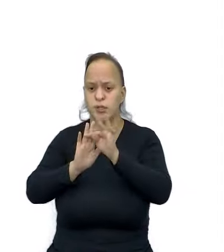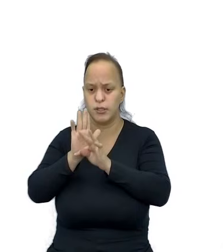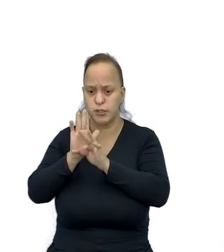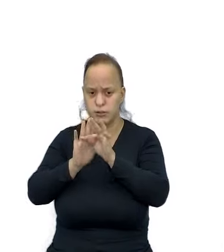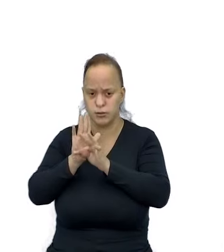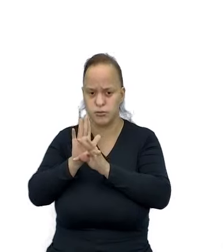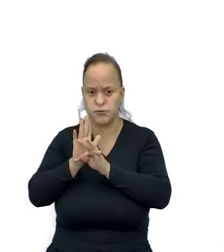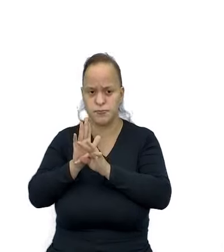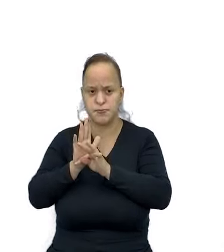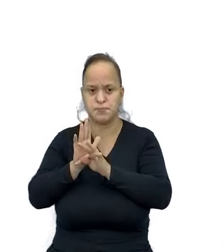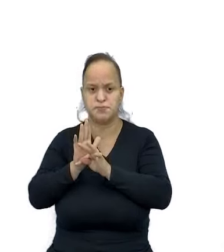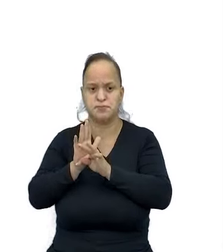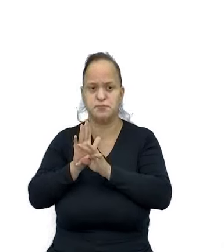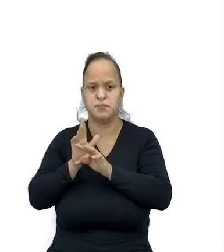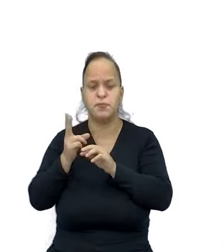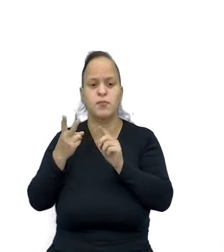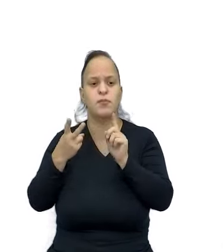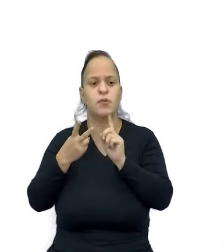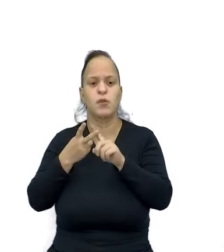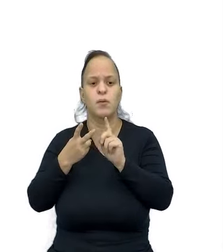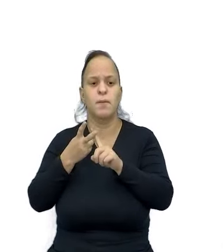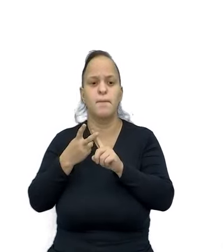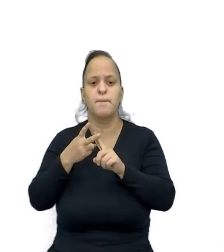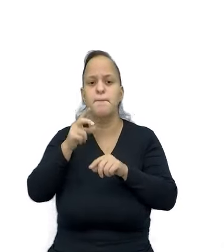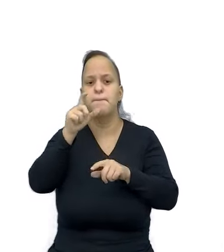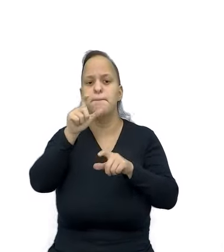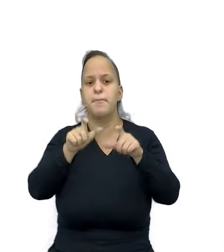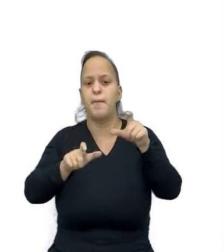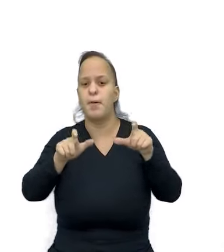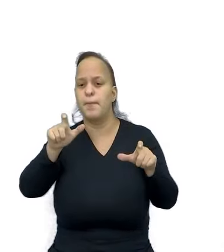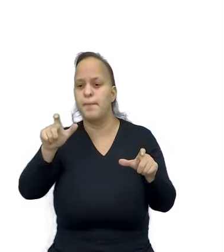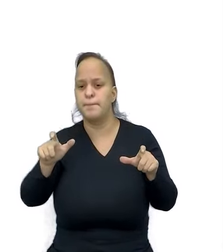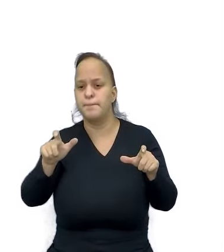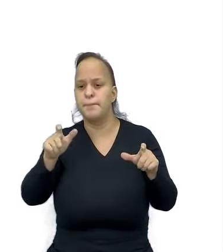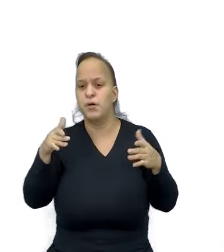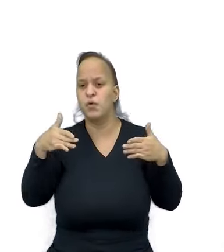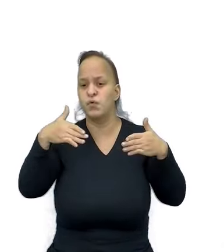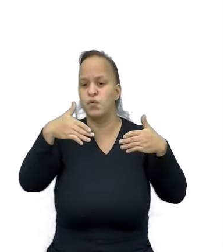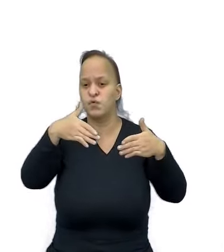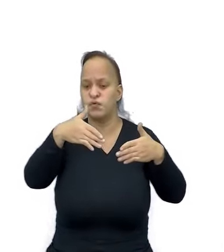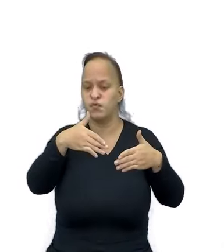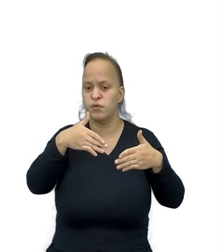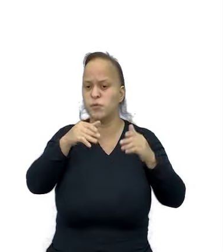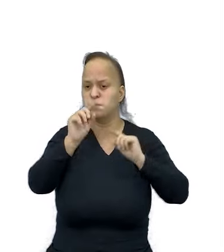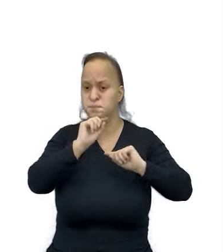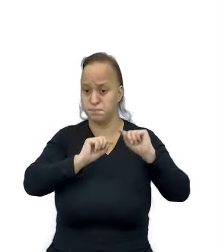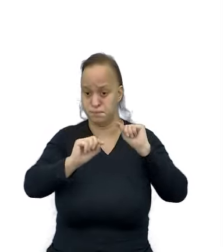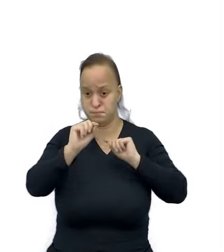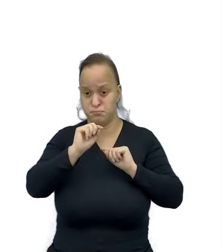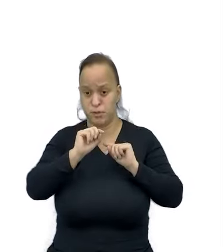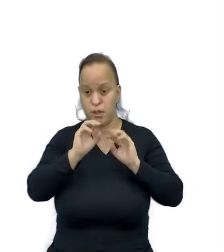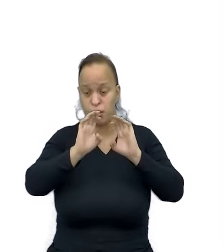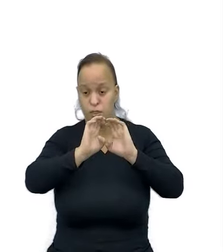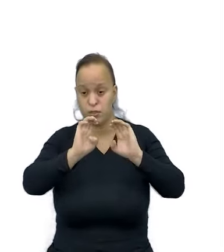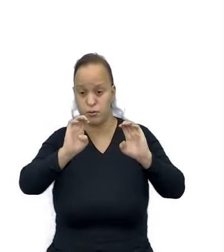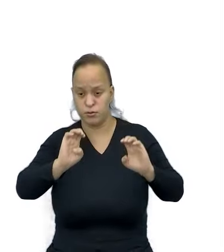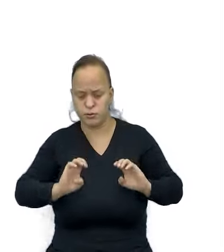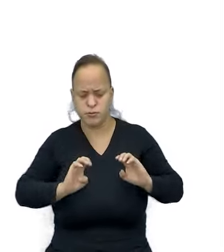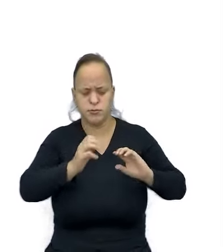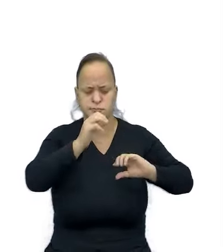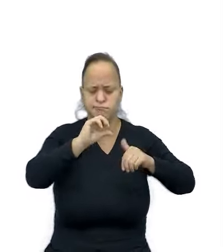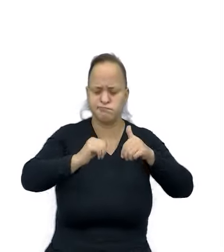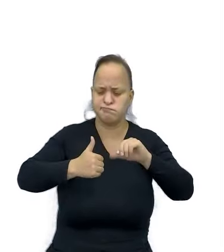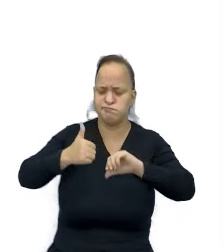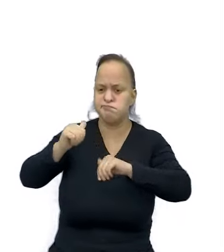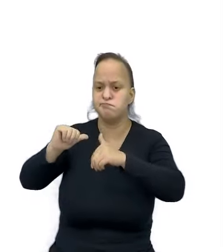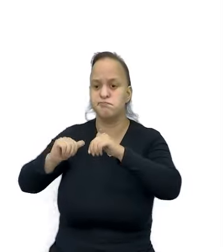recursos utilizados. Qual é o público-alvo do texto? Então, ele já faz uma análise de toda essa estrutura, né, de recursos utilizados dentro